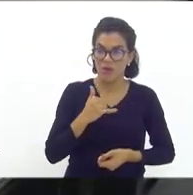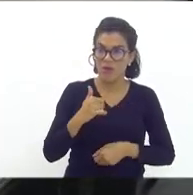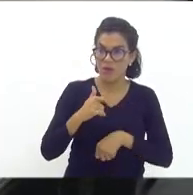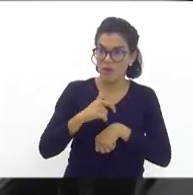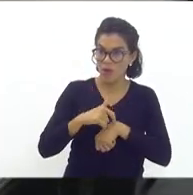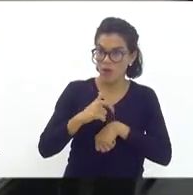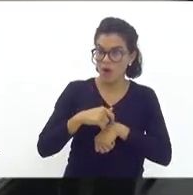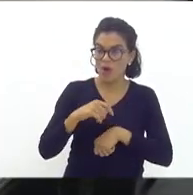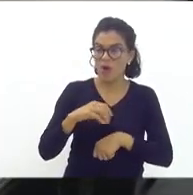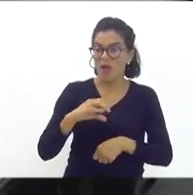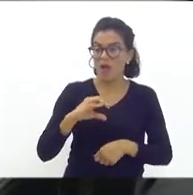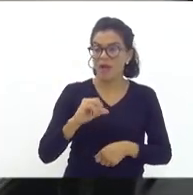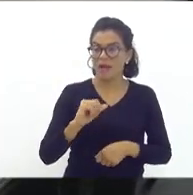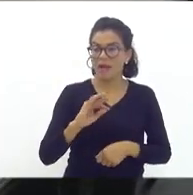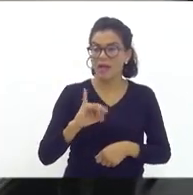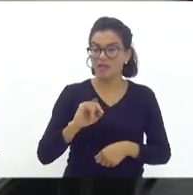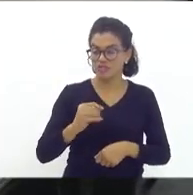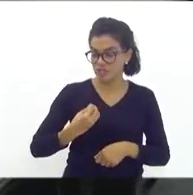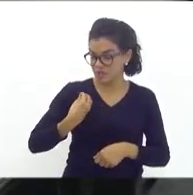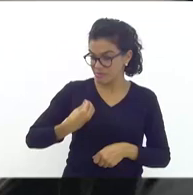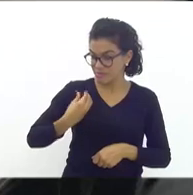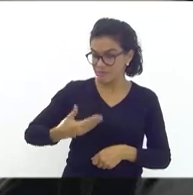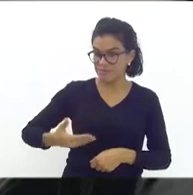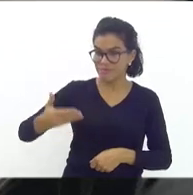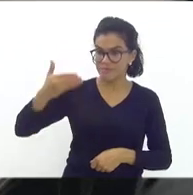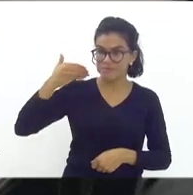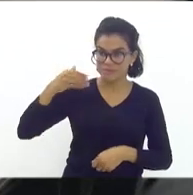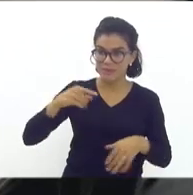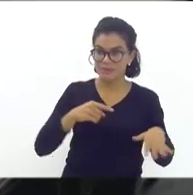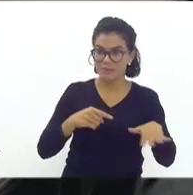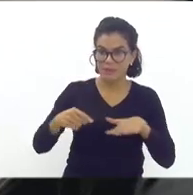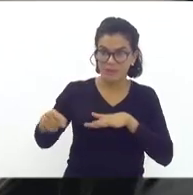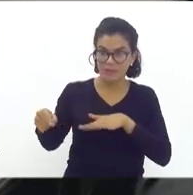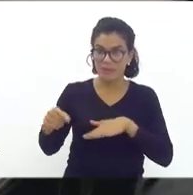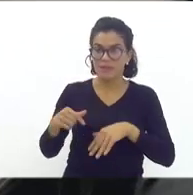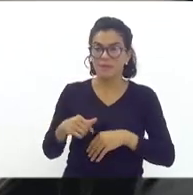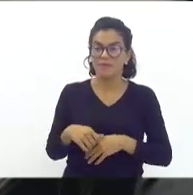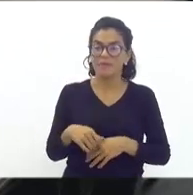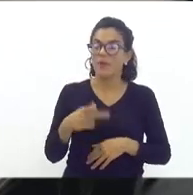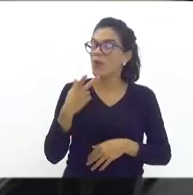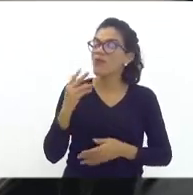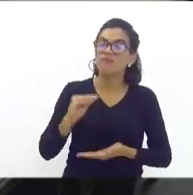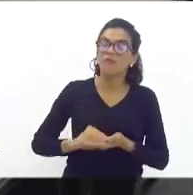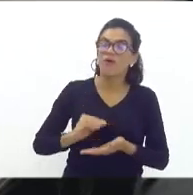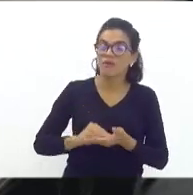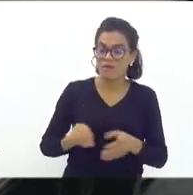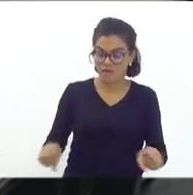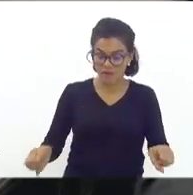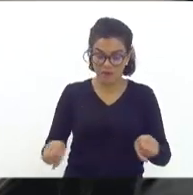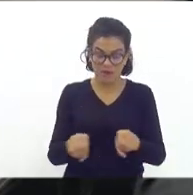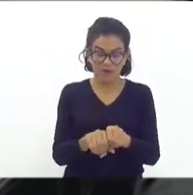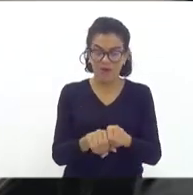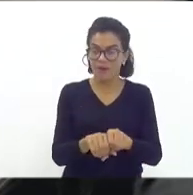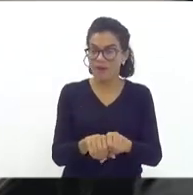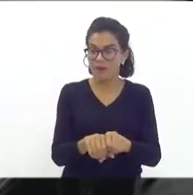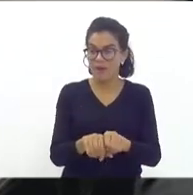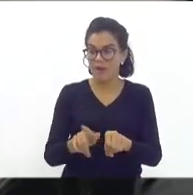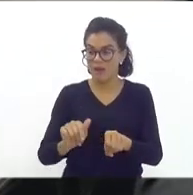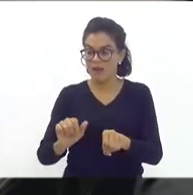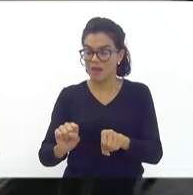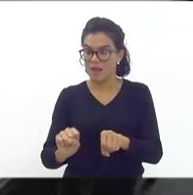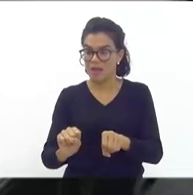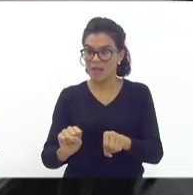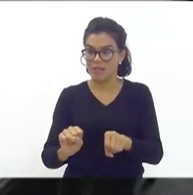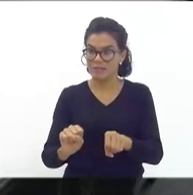Kátia presidente da Natasha falou que ela falta o que faltava para ligar o gás